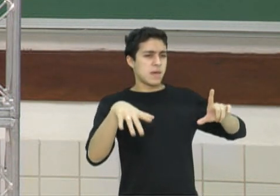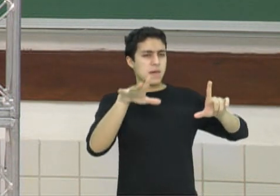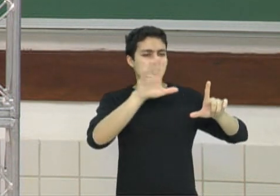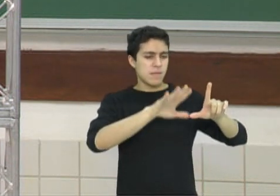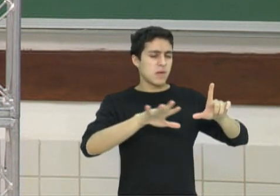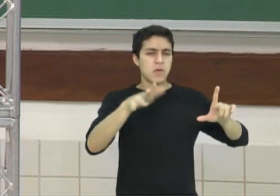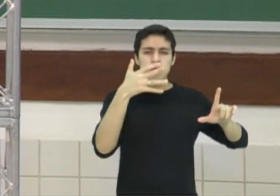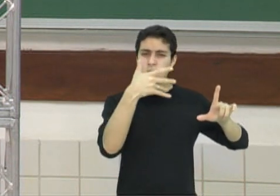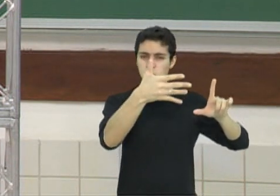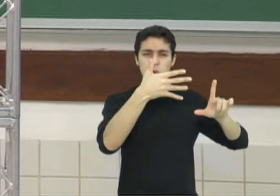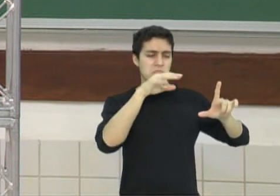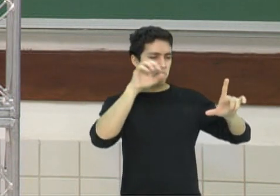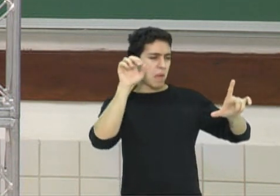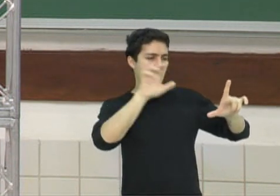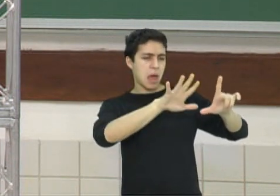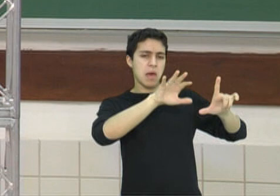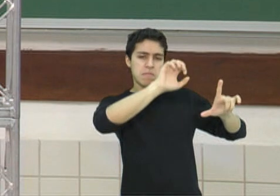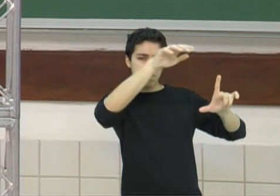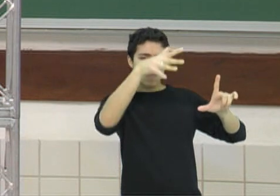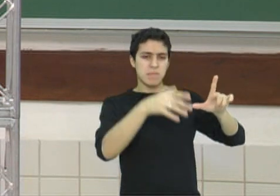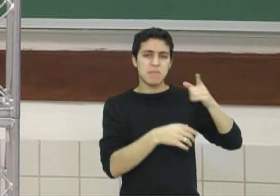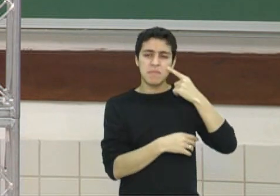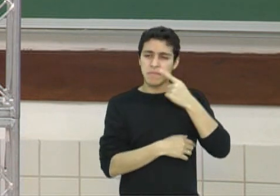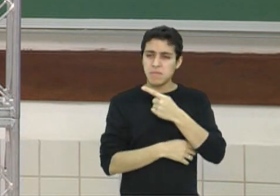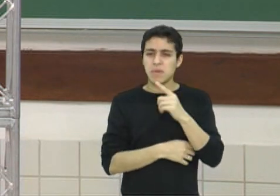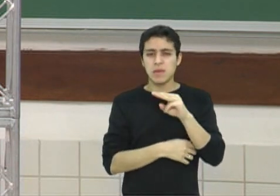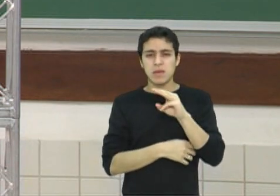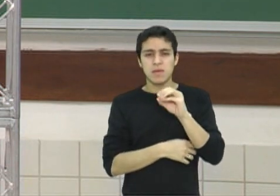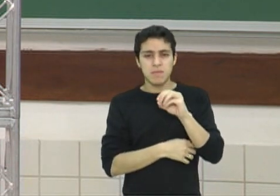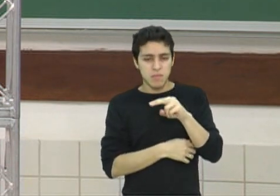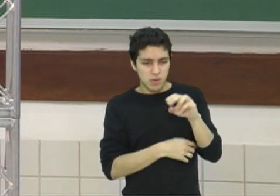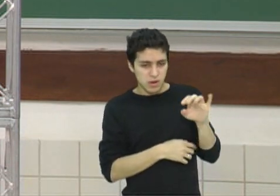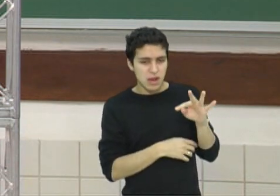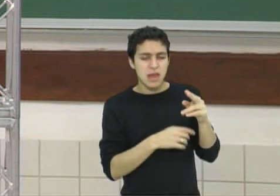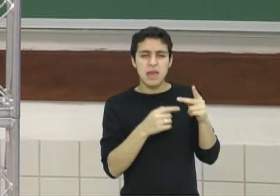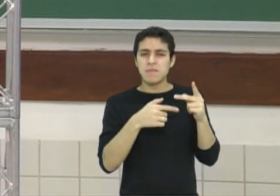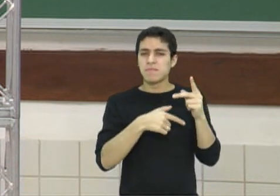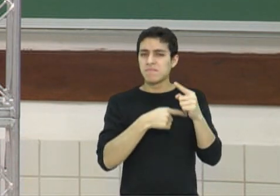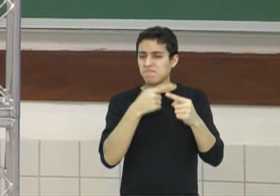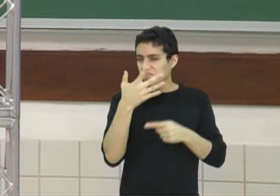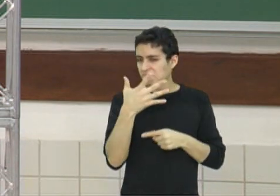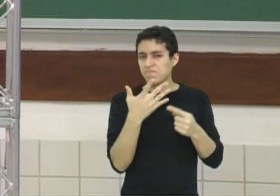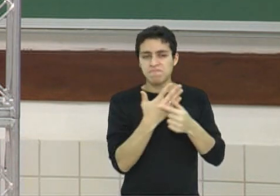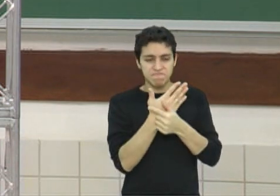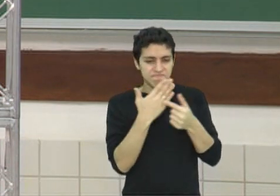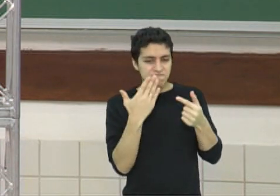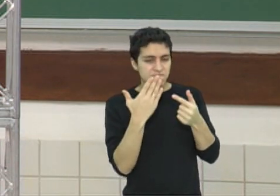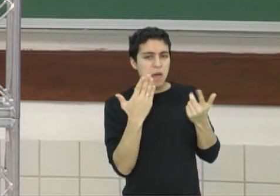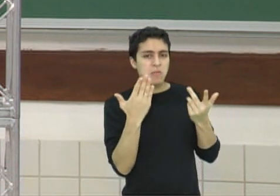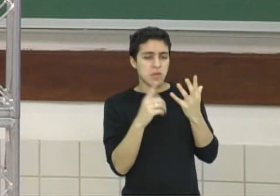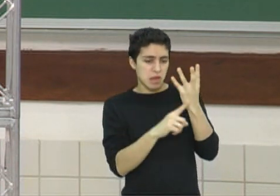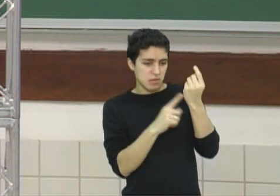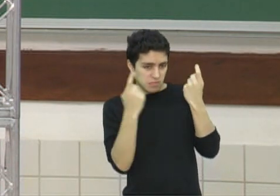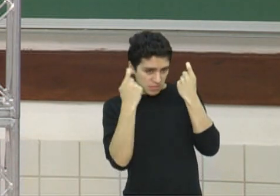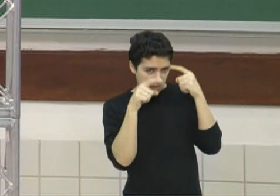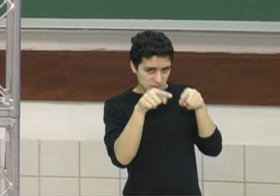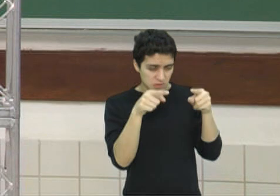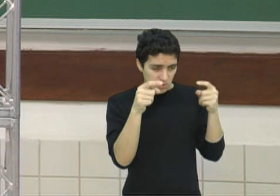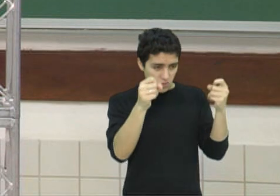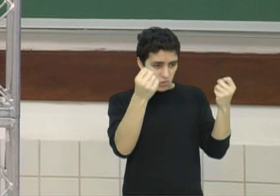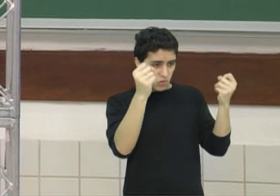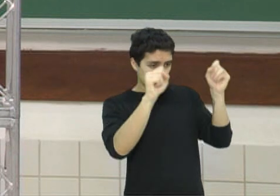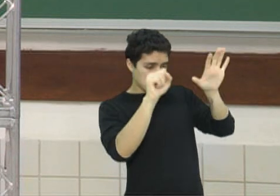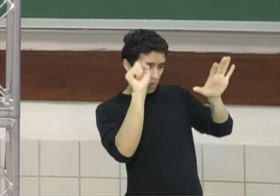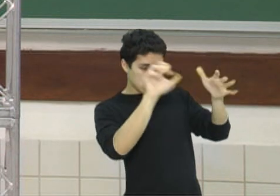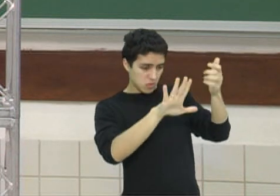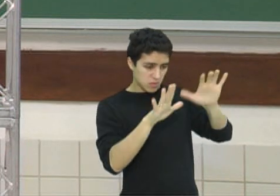muito iluminada. Nós vamos ver Monet, Renoir, que eles têm essa preocupação com a luz. Expressionismo, que nem eu falei para